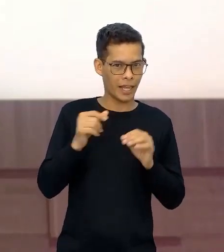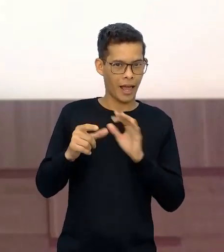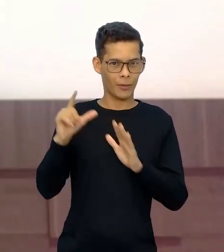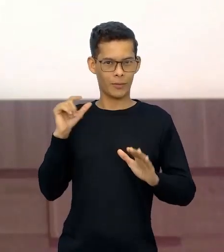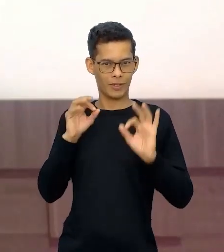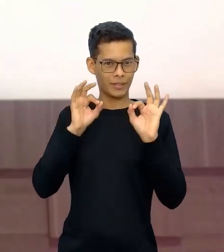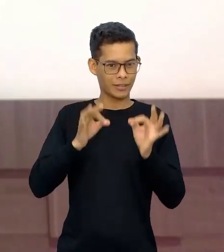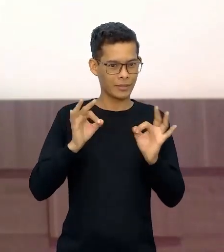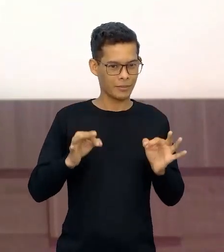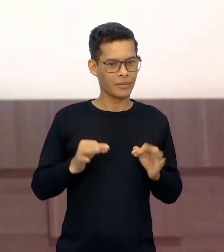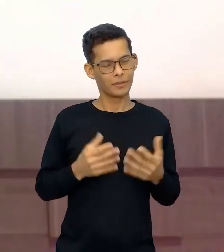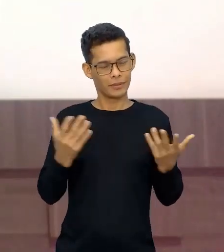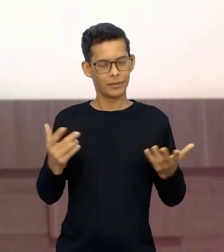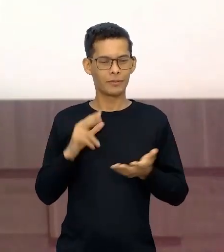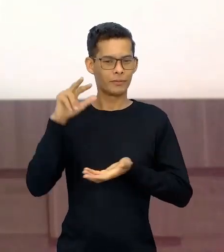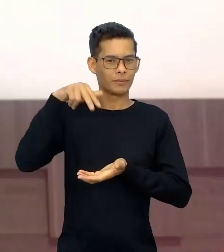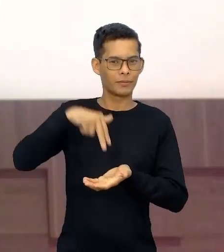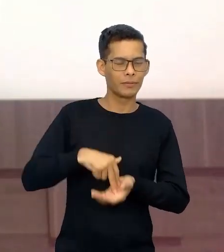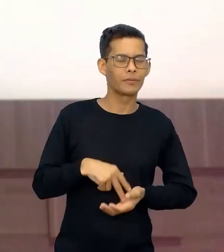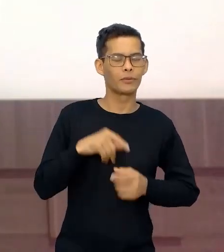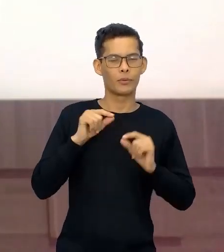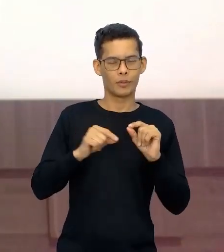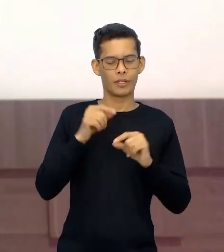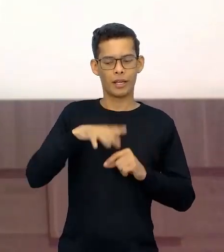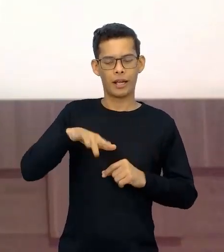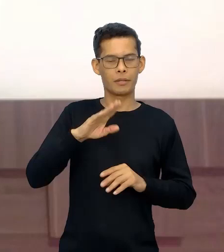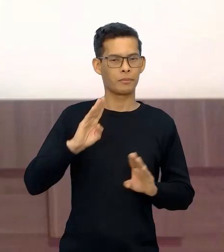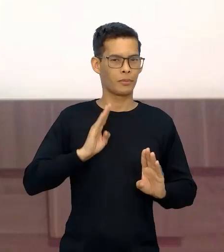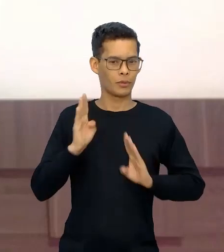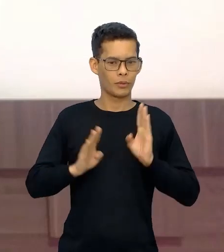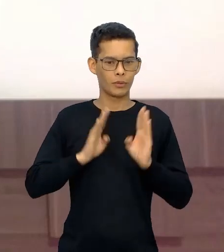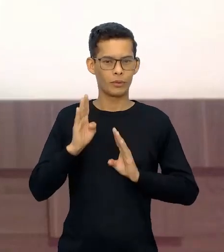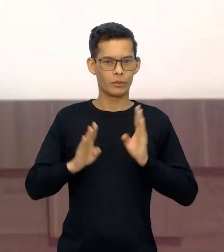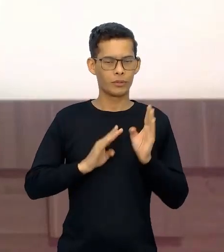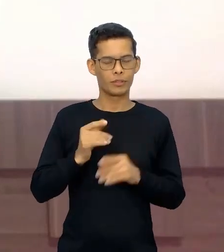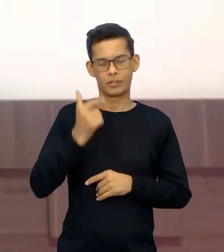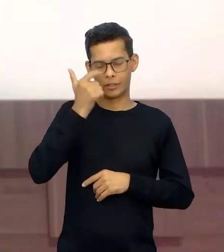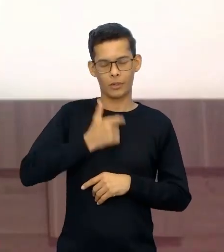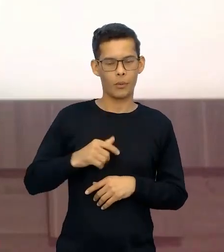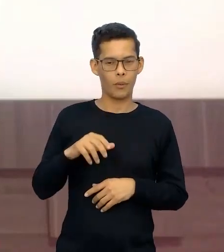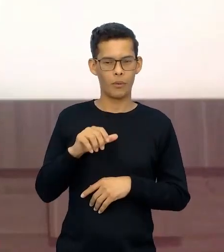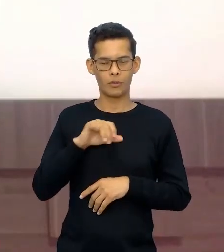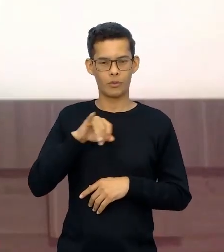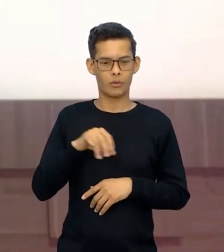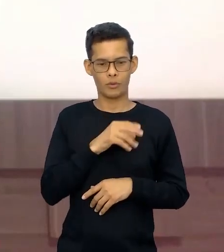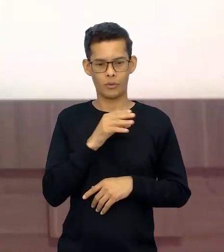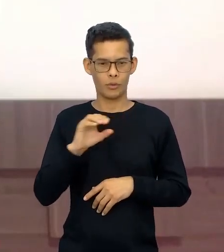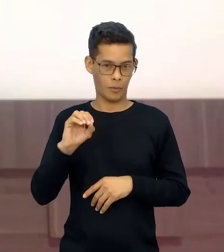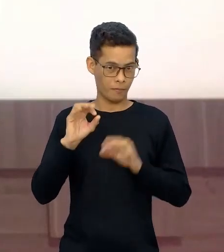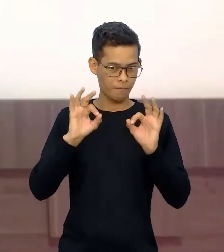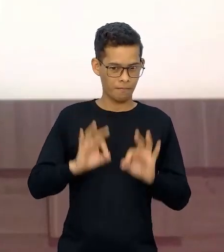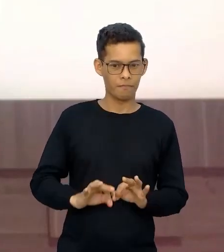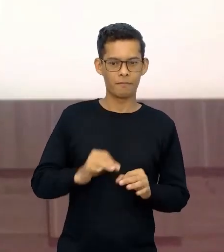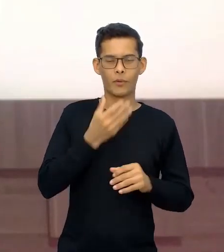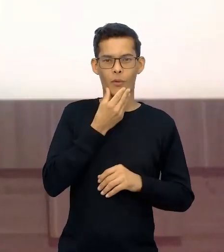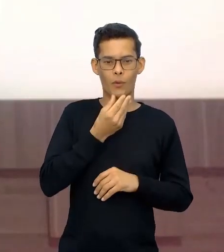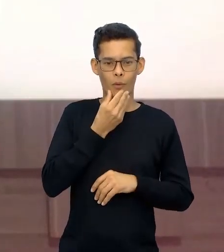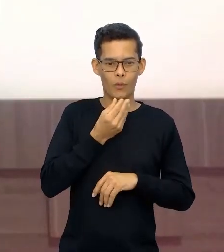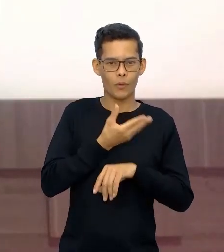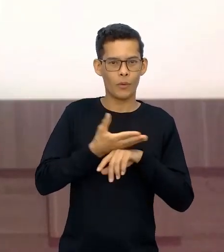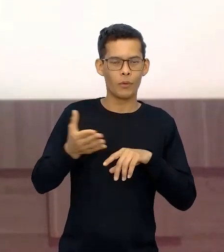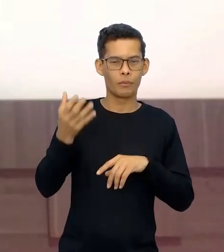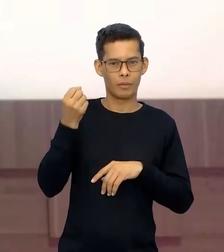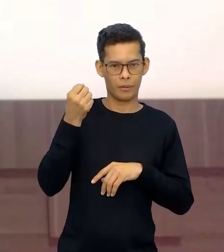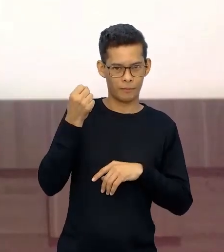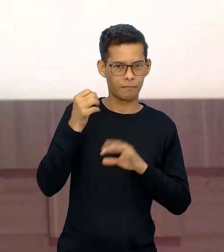sou formador no componente curricular Biologia, me chamo João Paulo Stacconi, vou fazer minha autodescrição. Então, sou homem, de pele